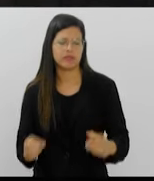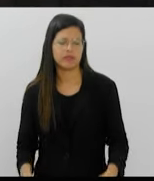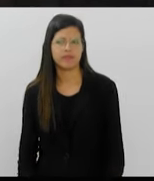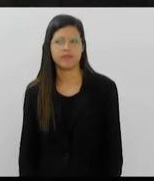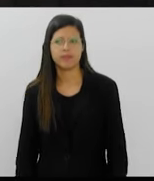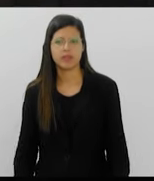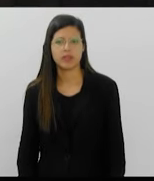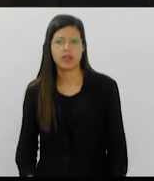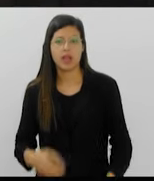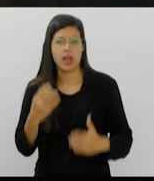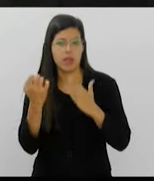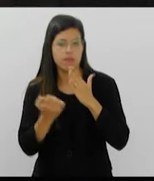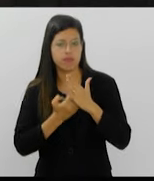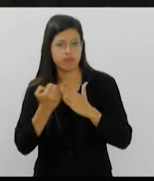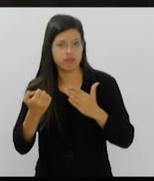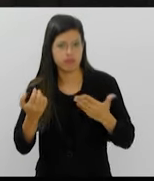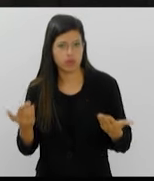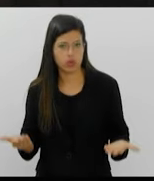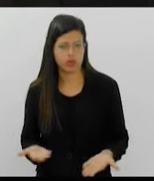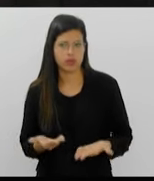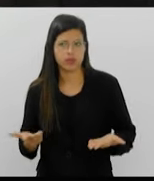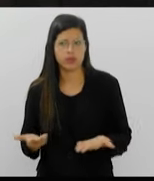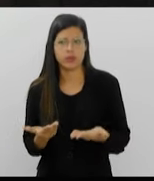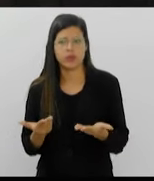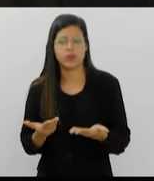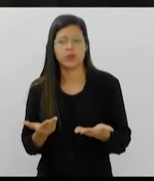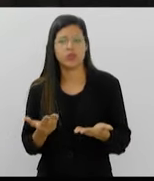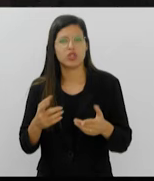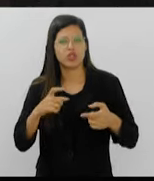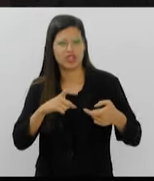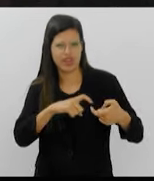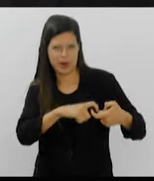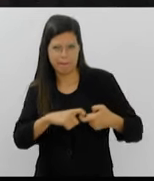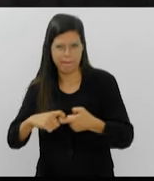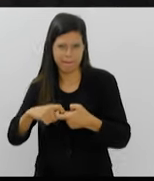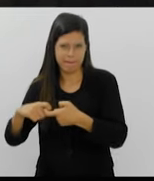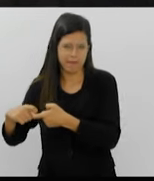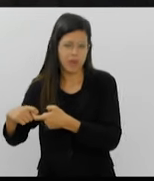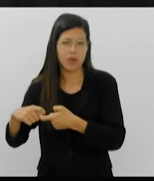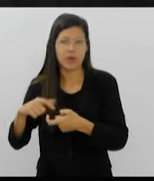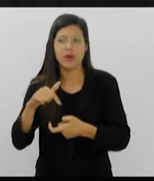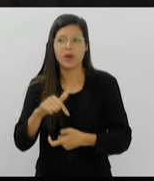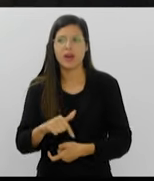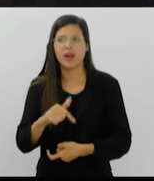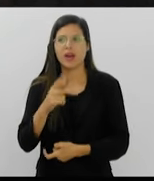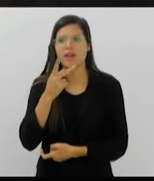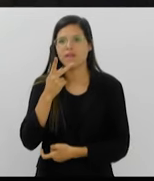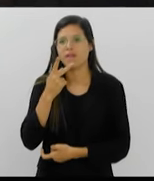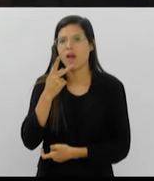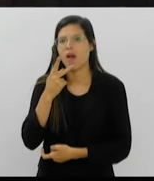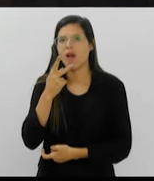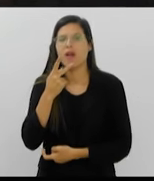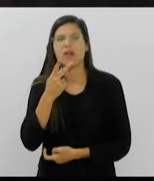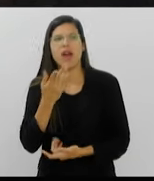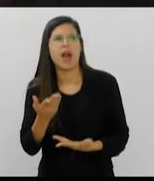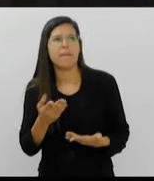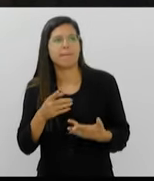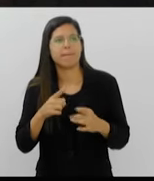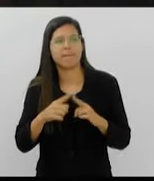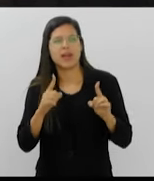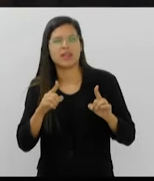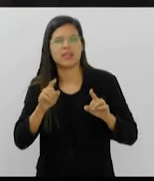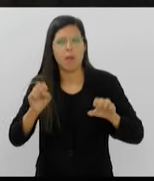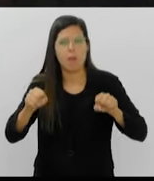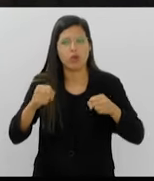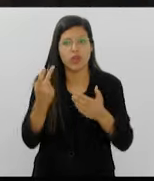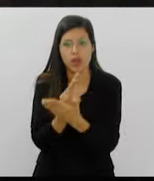A empresa hoje, quanto mais ela reboca, e aí às vezes fala assim, pô, Bel, mas a moto estava errada. Mas dá o